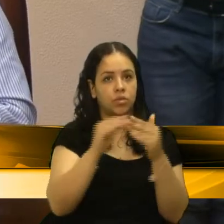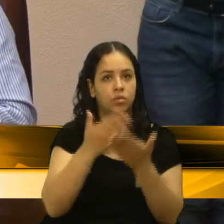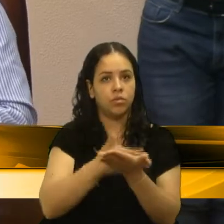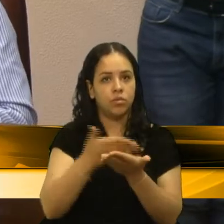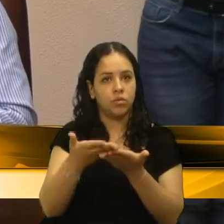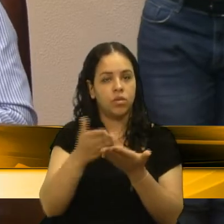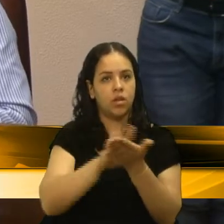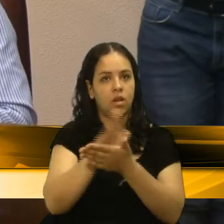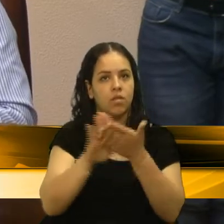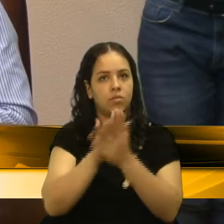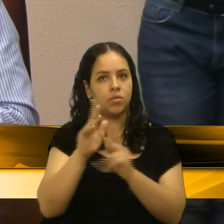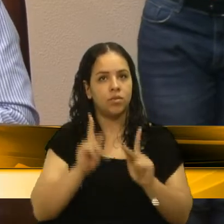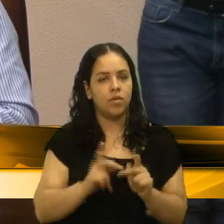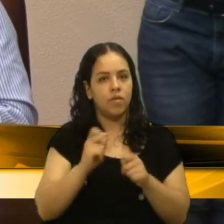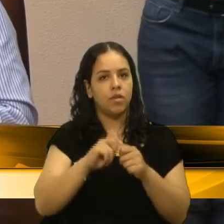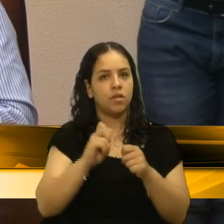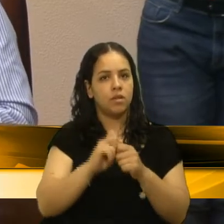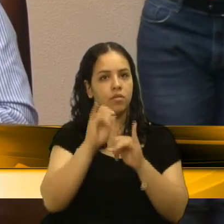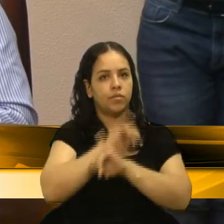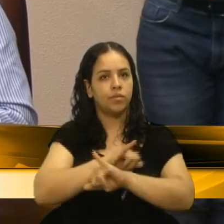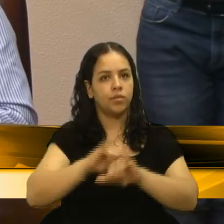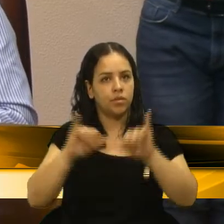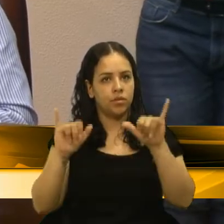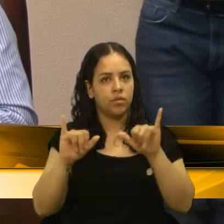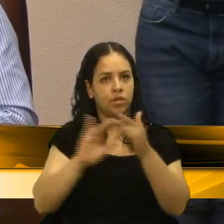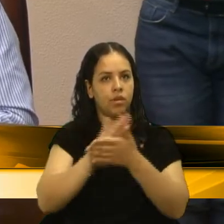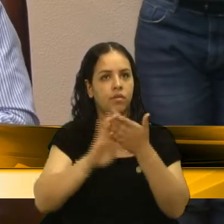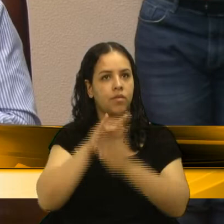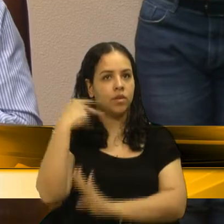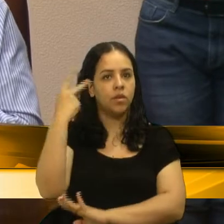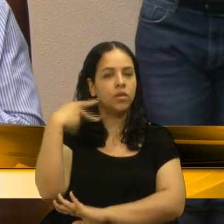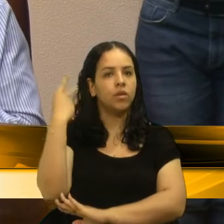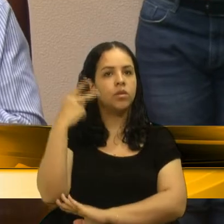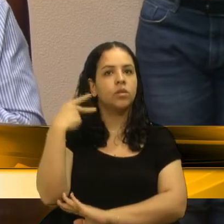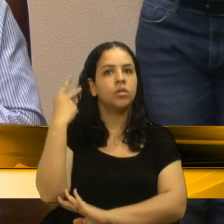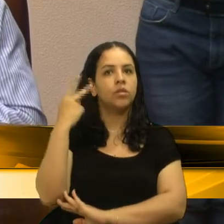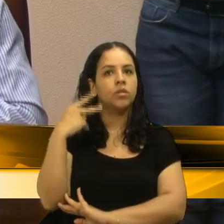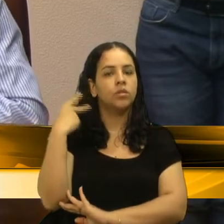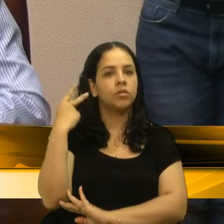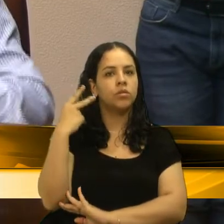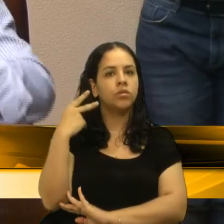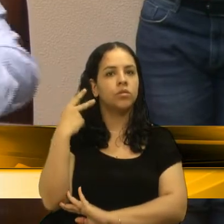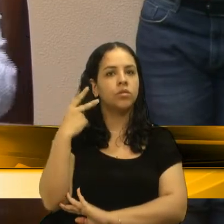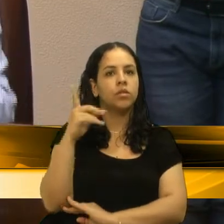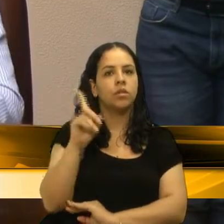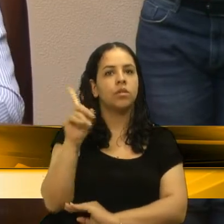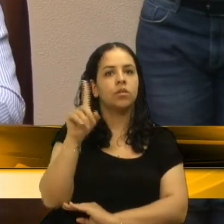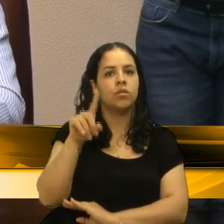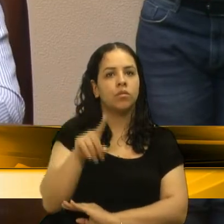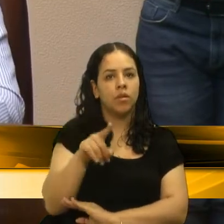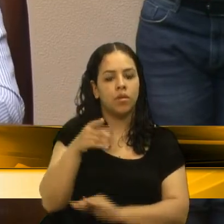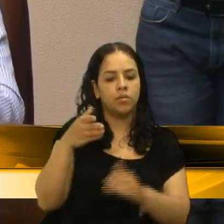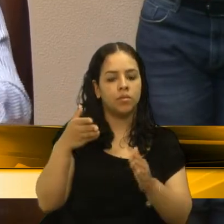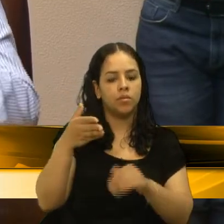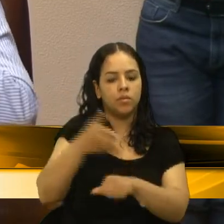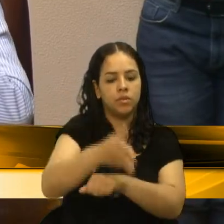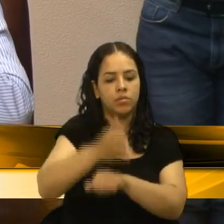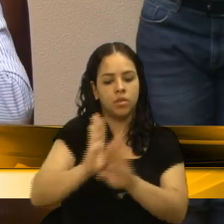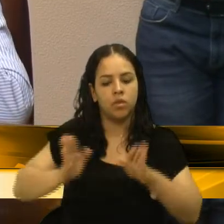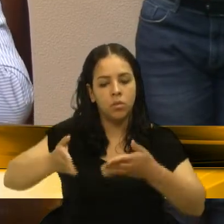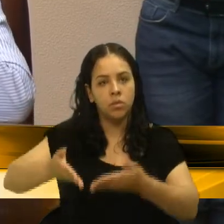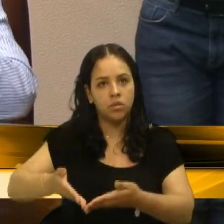ninguém fizesse comunicação, nenhum dos vereadores que não são componentes da comissão.